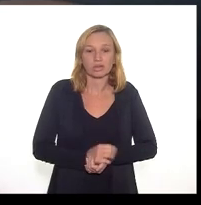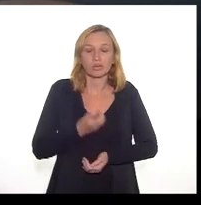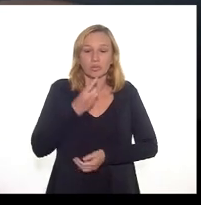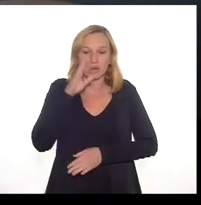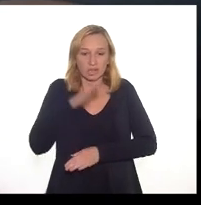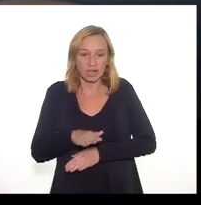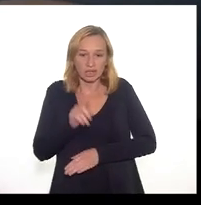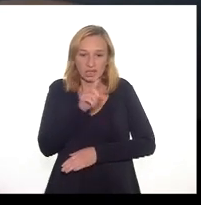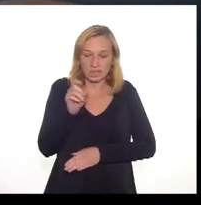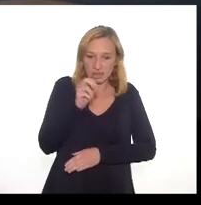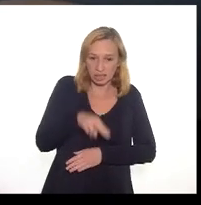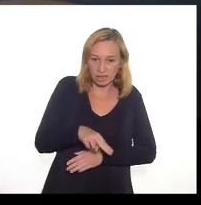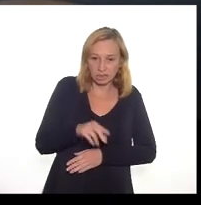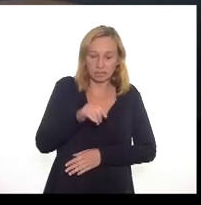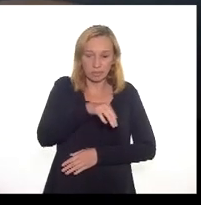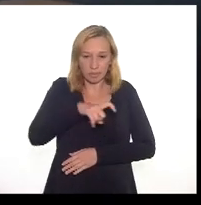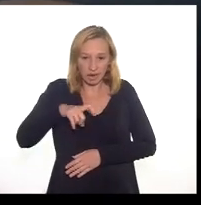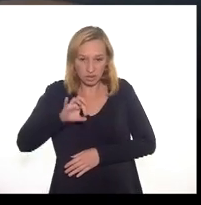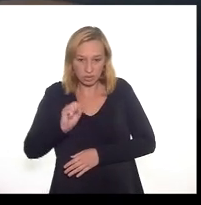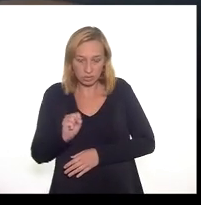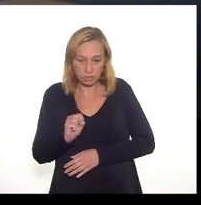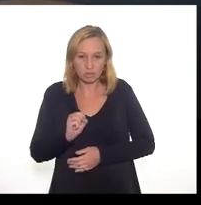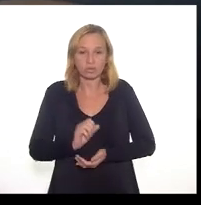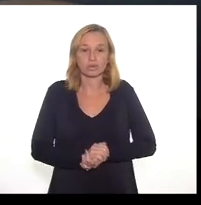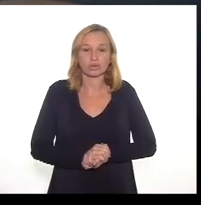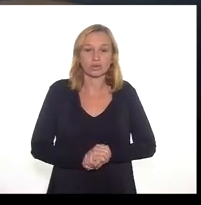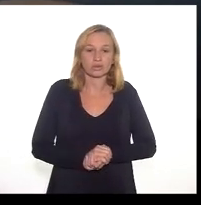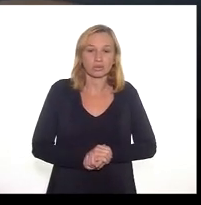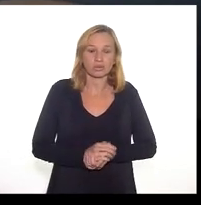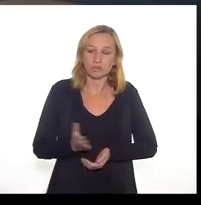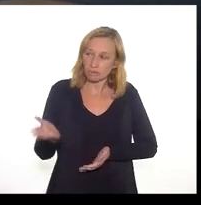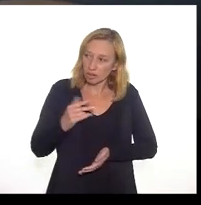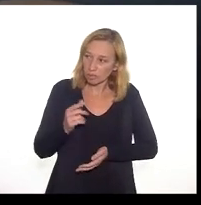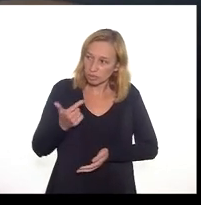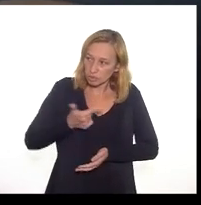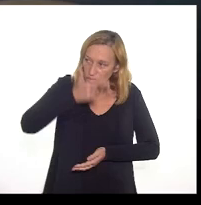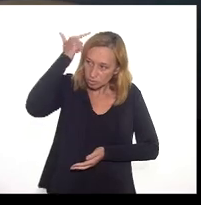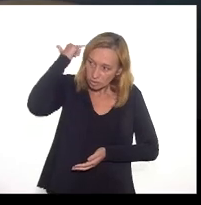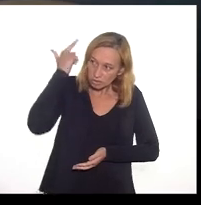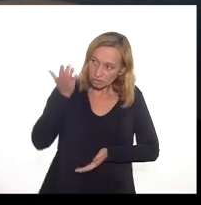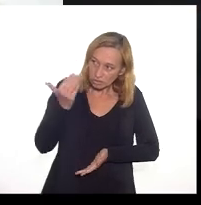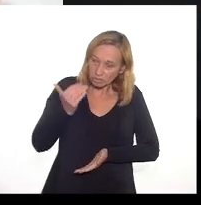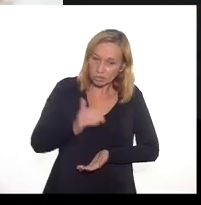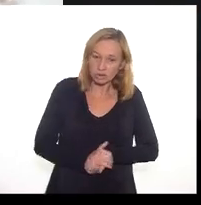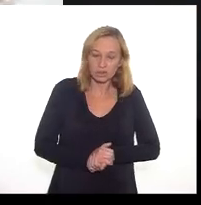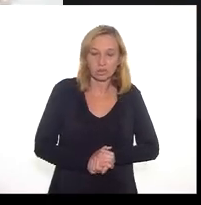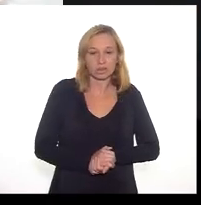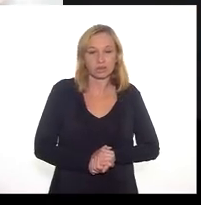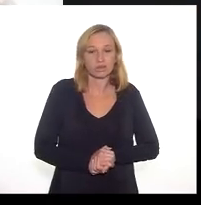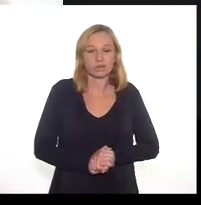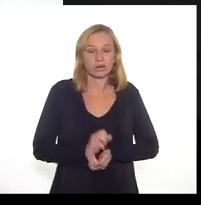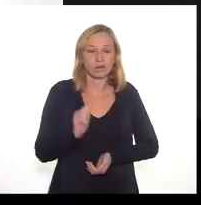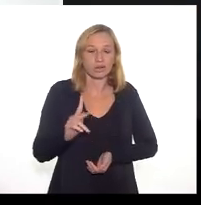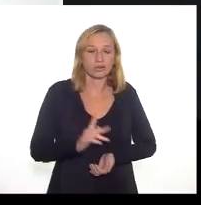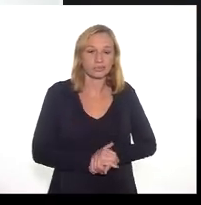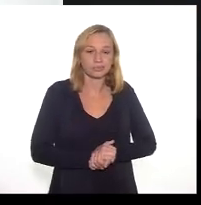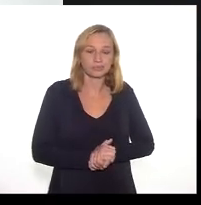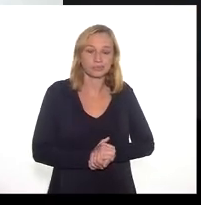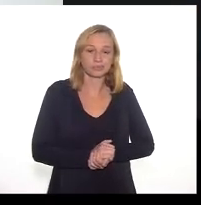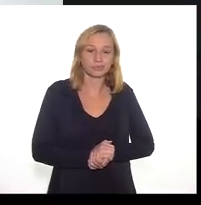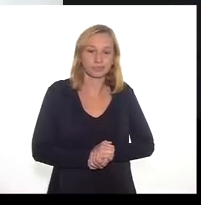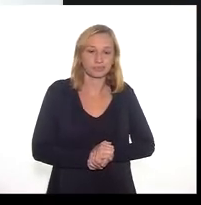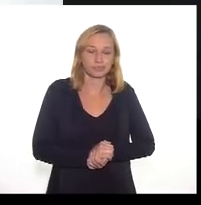Zeidan. Marcos Vinícius. Vamos, Luiz. Então, quando só puder, questão de ordem. Ok.